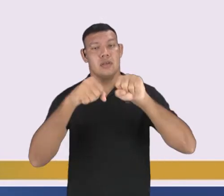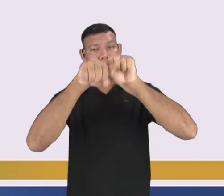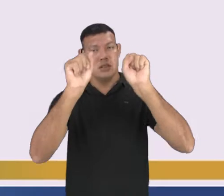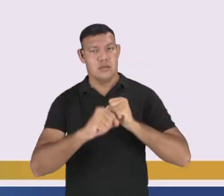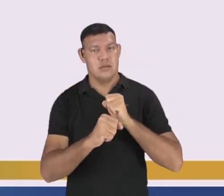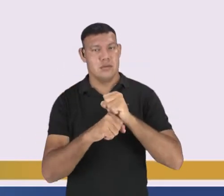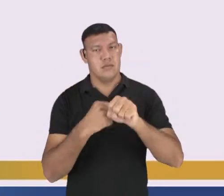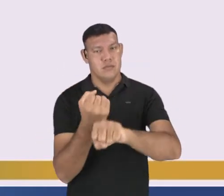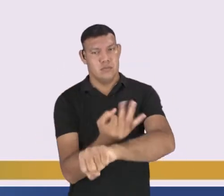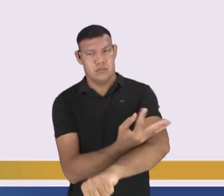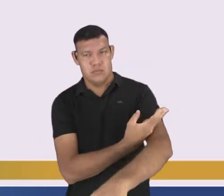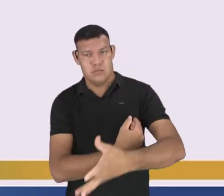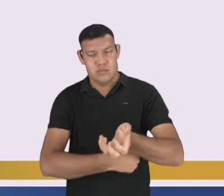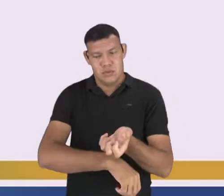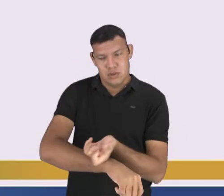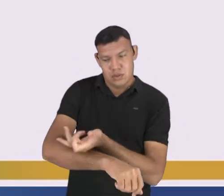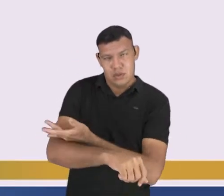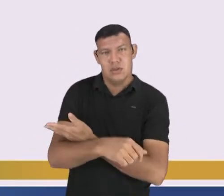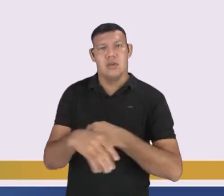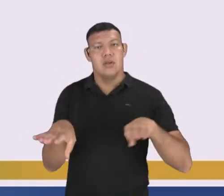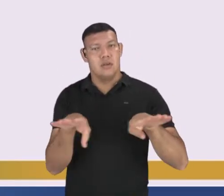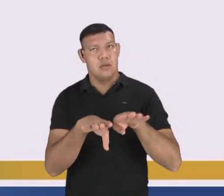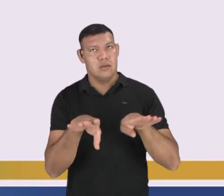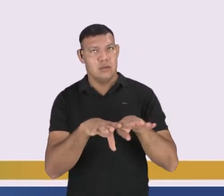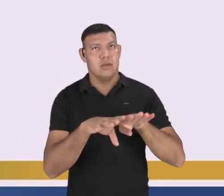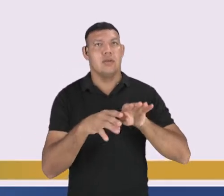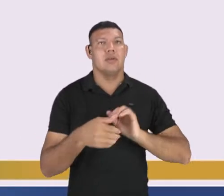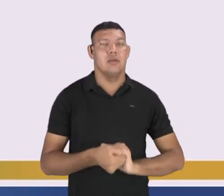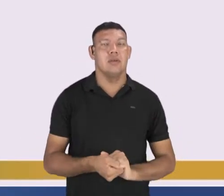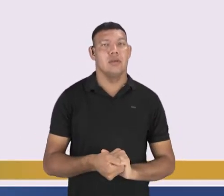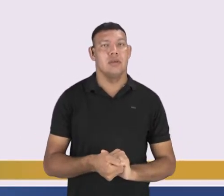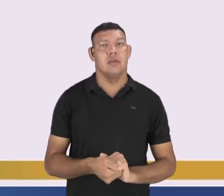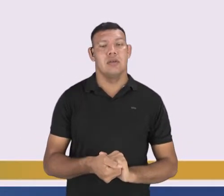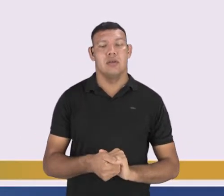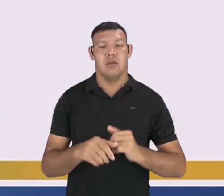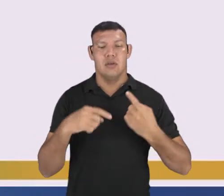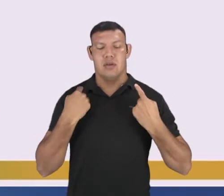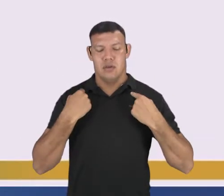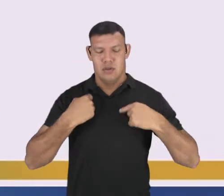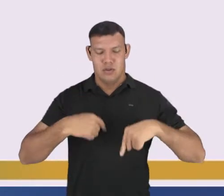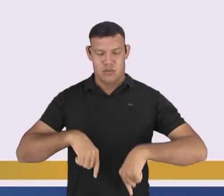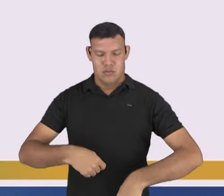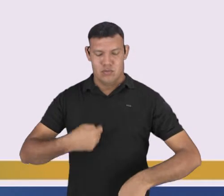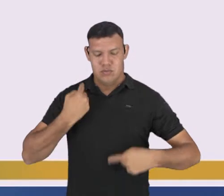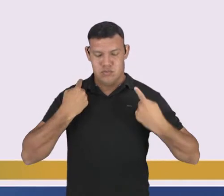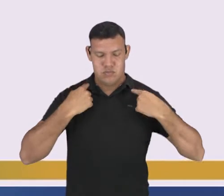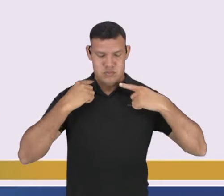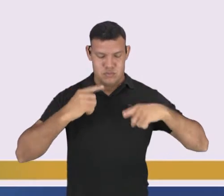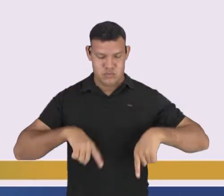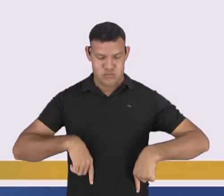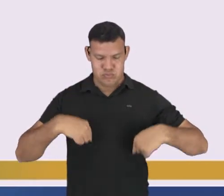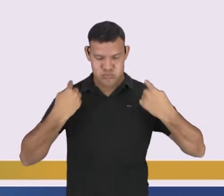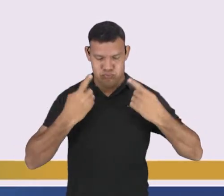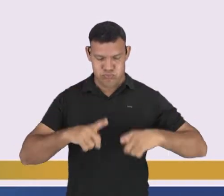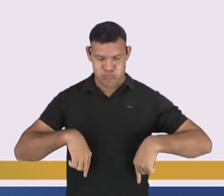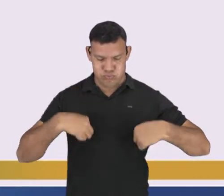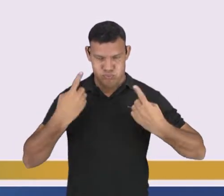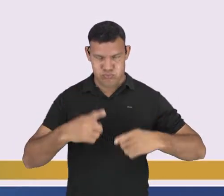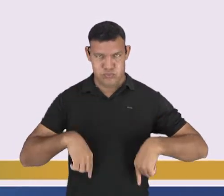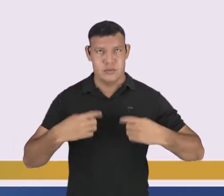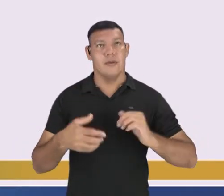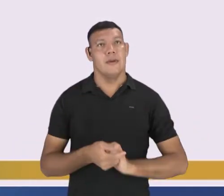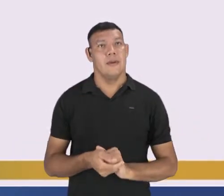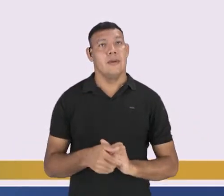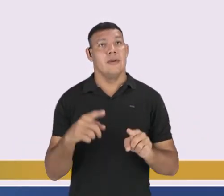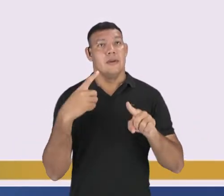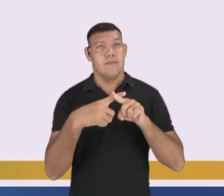Bom, o sistema nervoso ele representa, no caso dos seres vivos, e principalmente de nós humanos, uma rede de comunicação